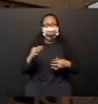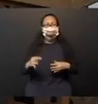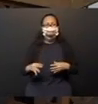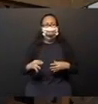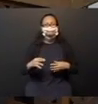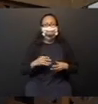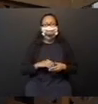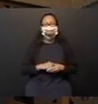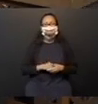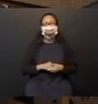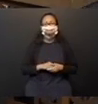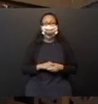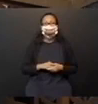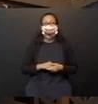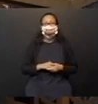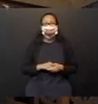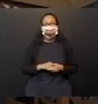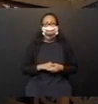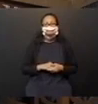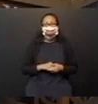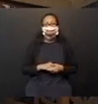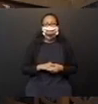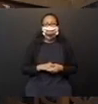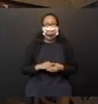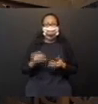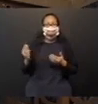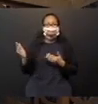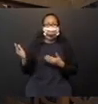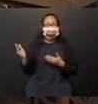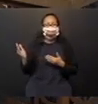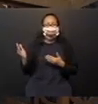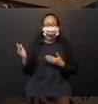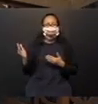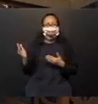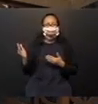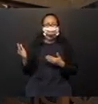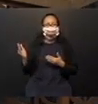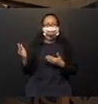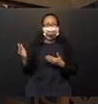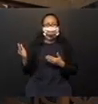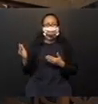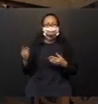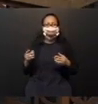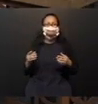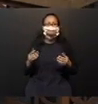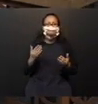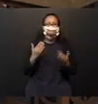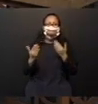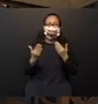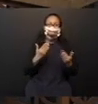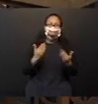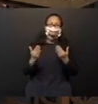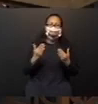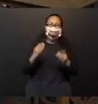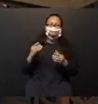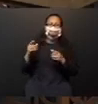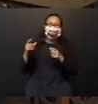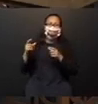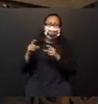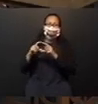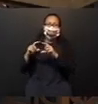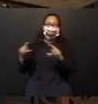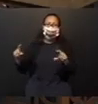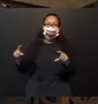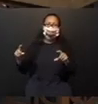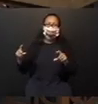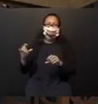tá bom? E aqui, ó, olha que interessante, ele diz ali, ó, compare as frases. O Minotauro comia